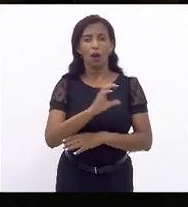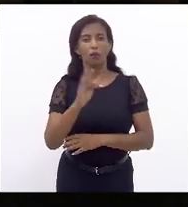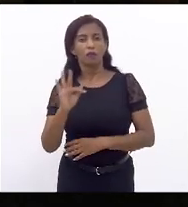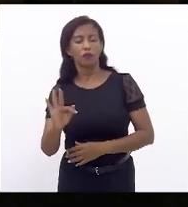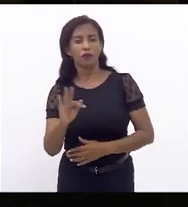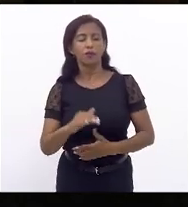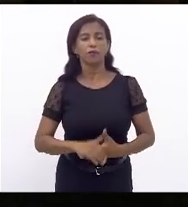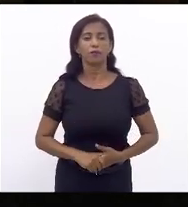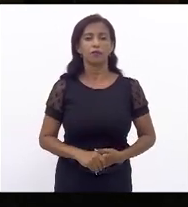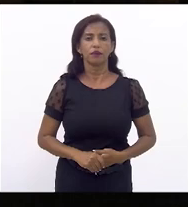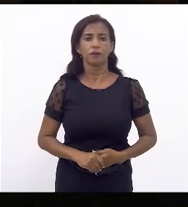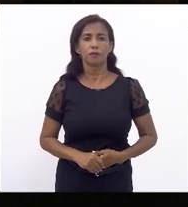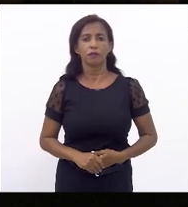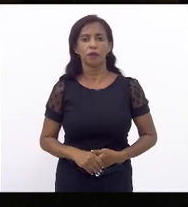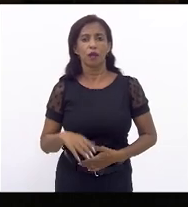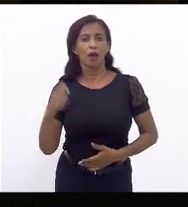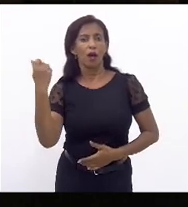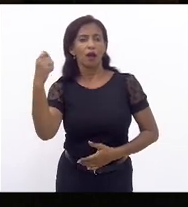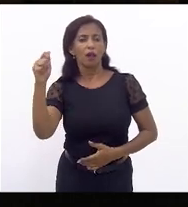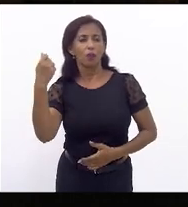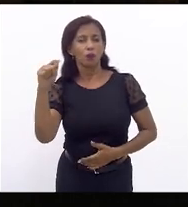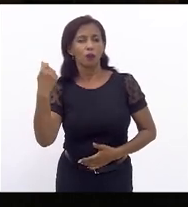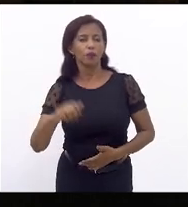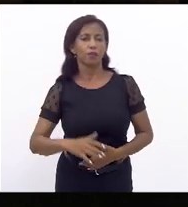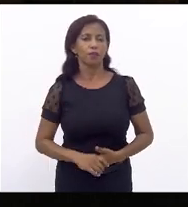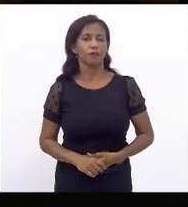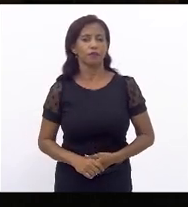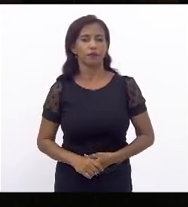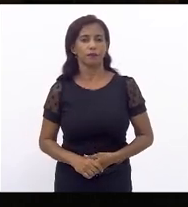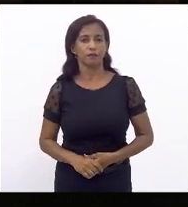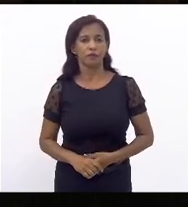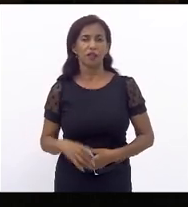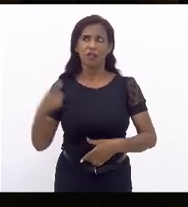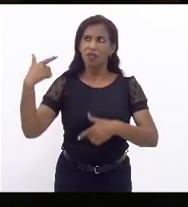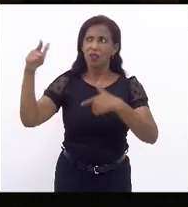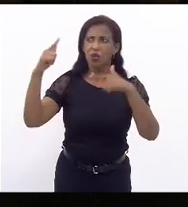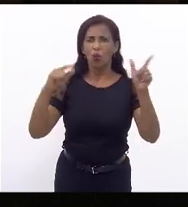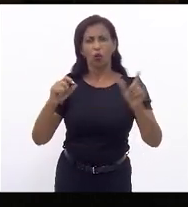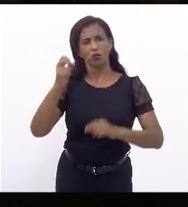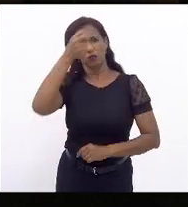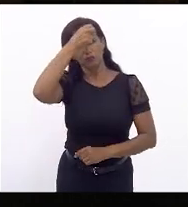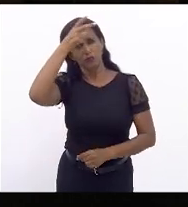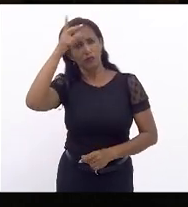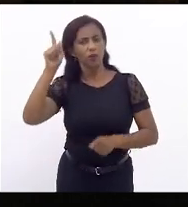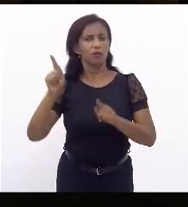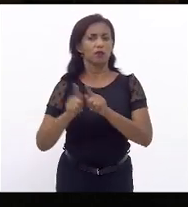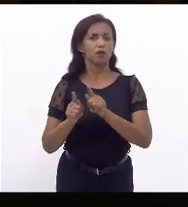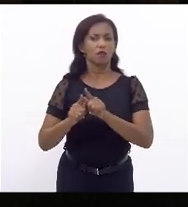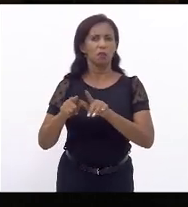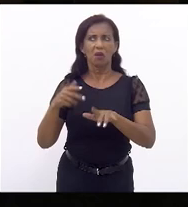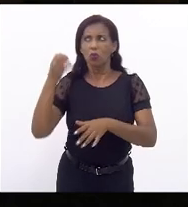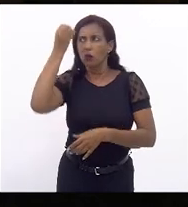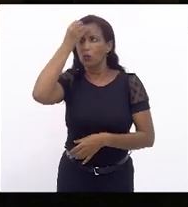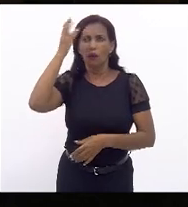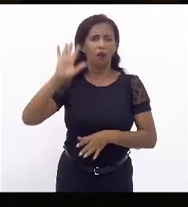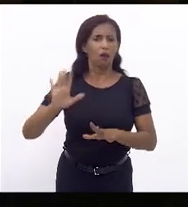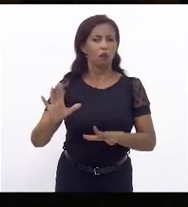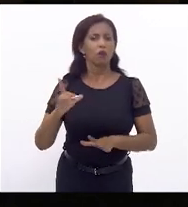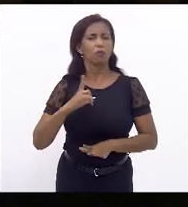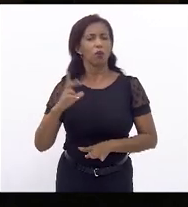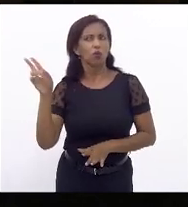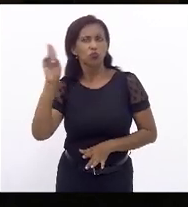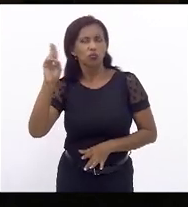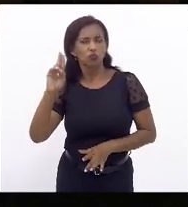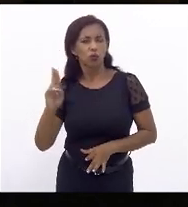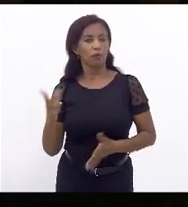Frio, como em Araruama e em outros municípios que, apesar de não me recordar os